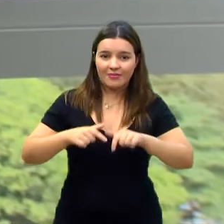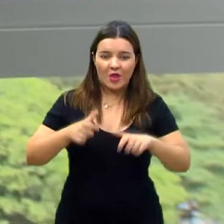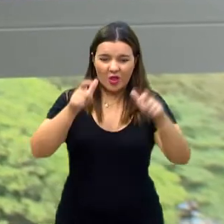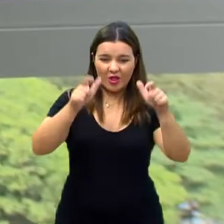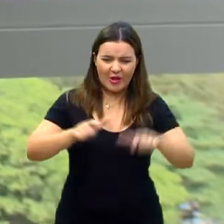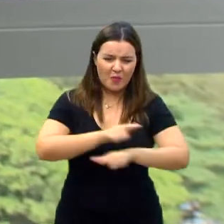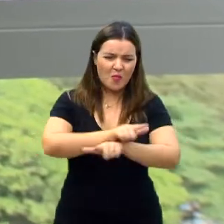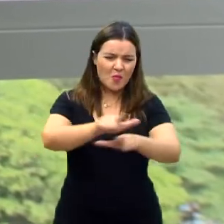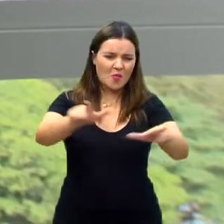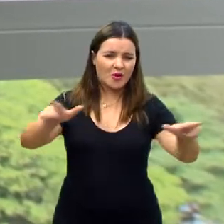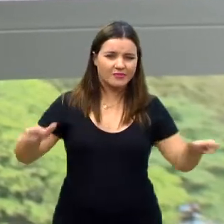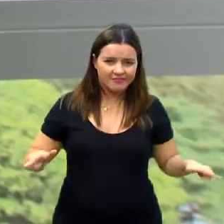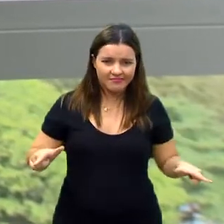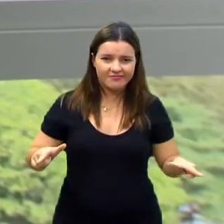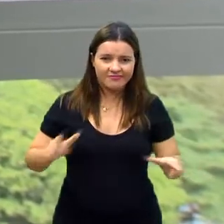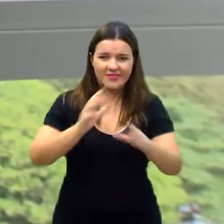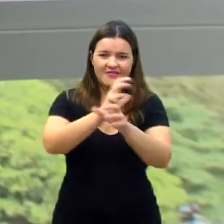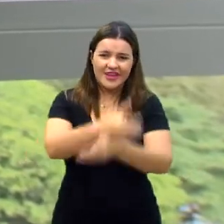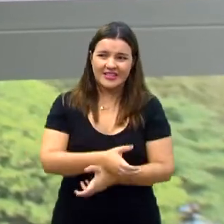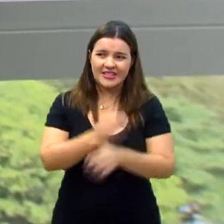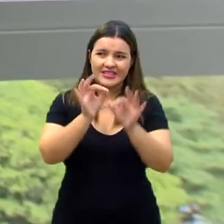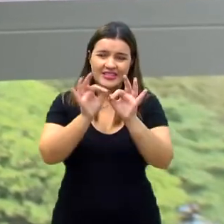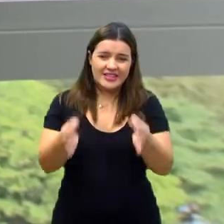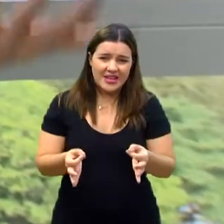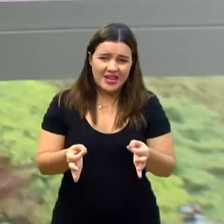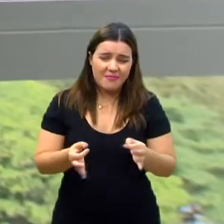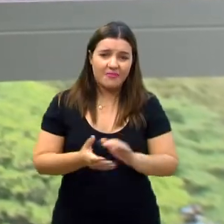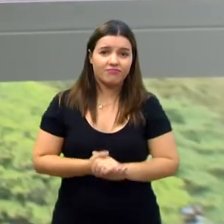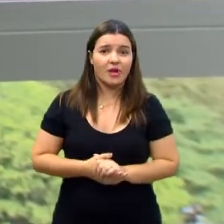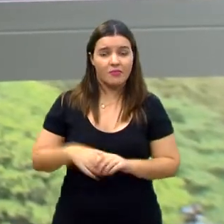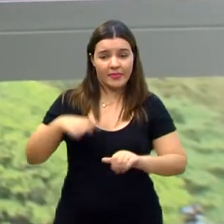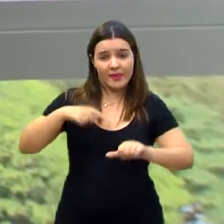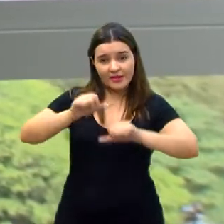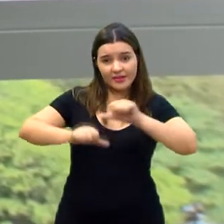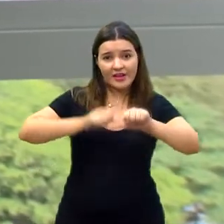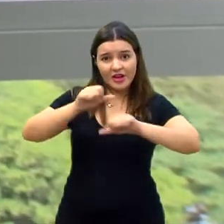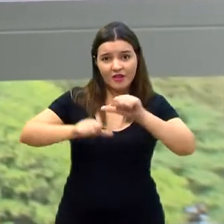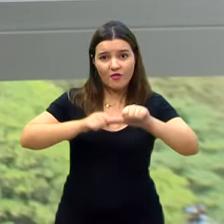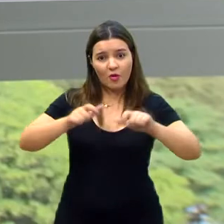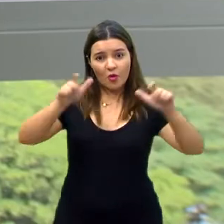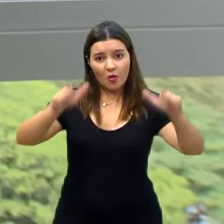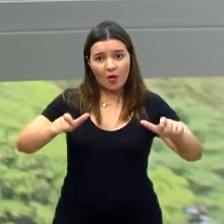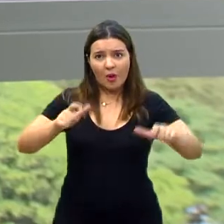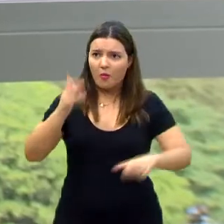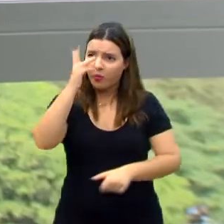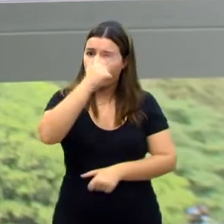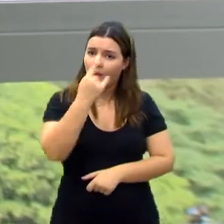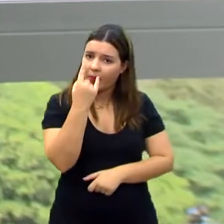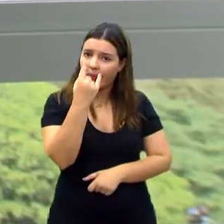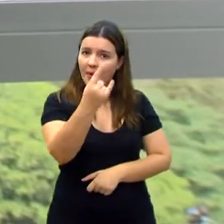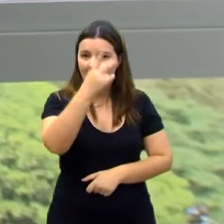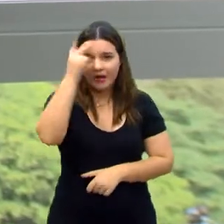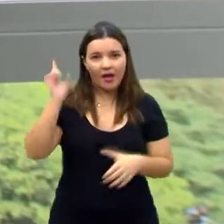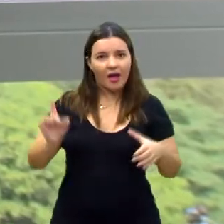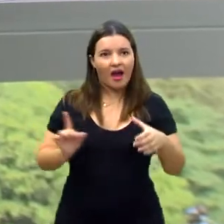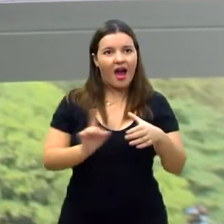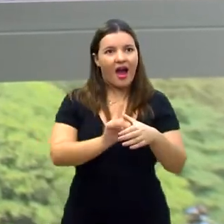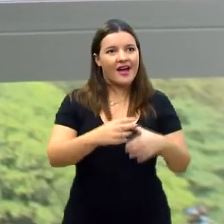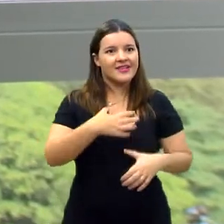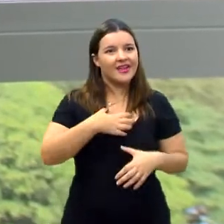você trabalhar com essa realização de transformar uma coisa muito simples ou Nada no ambiente